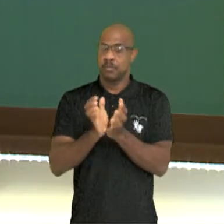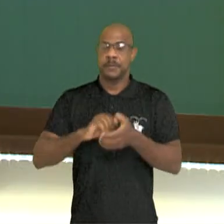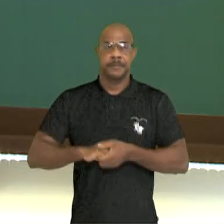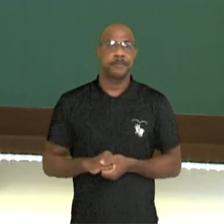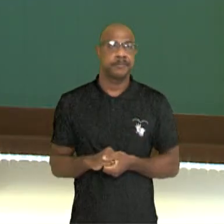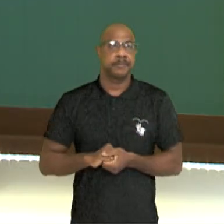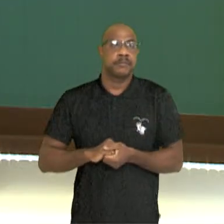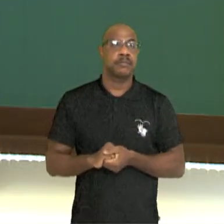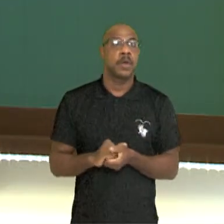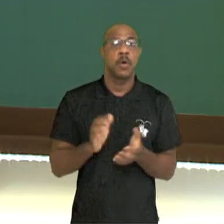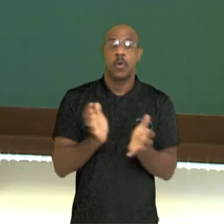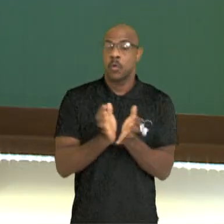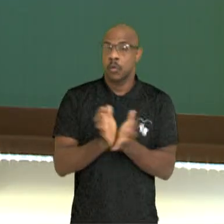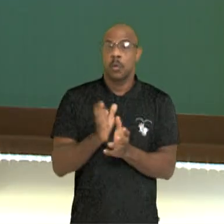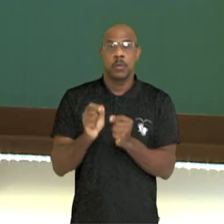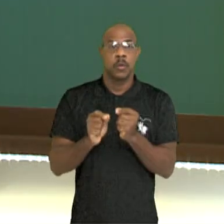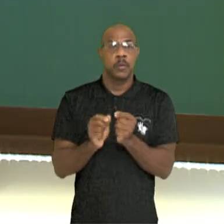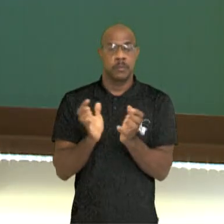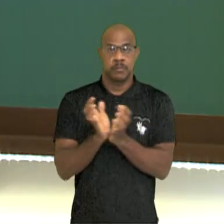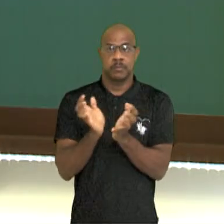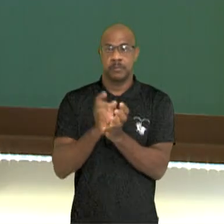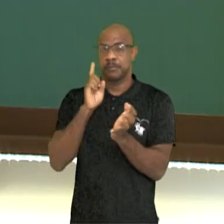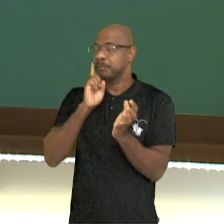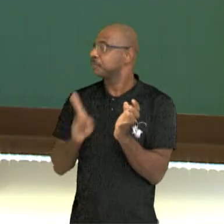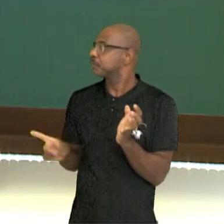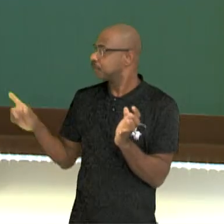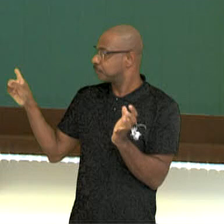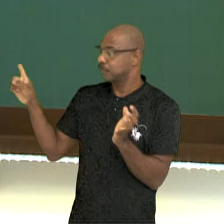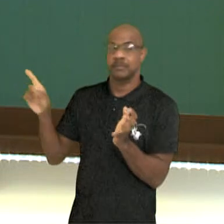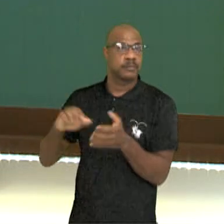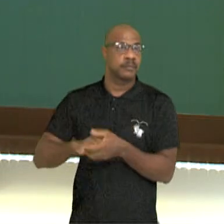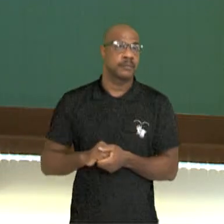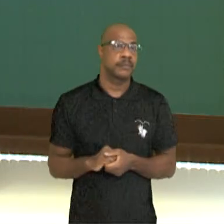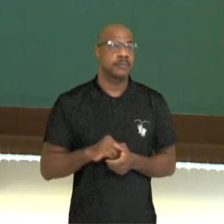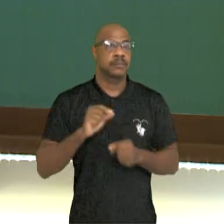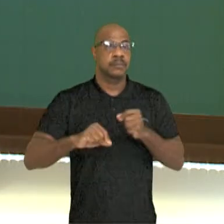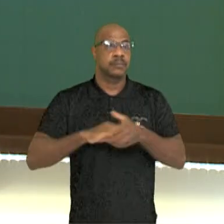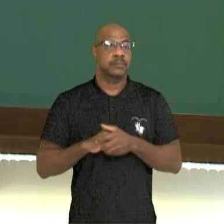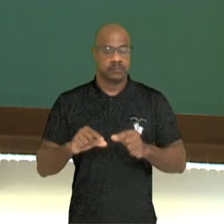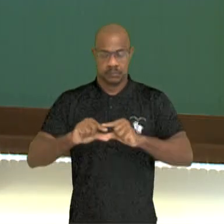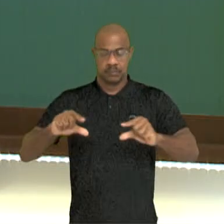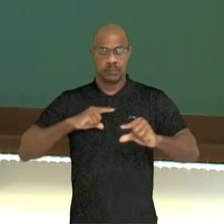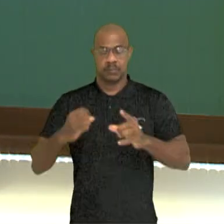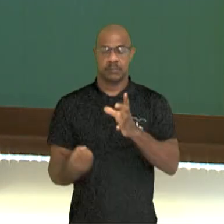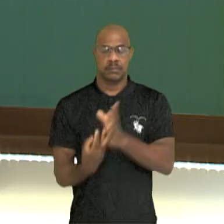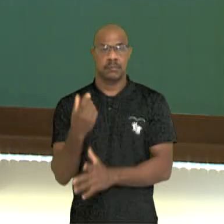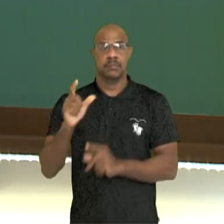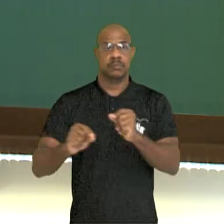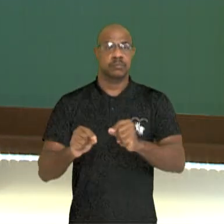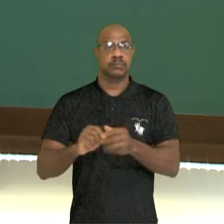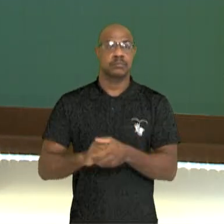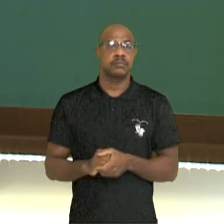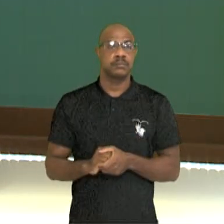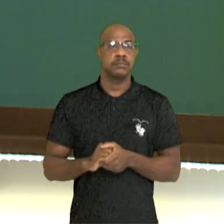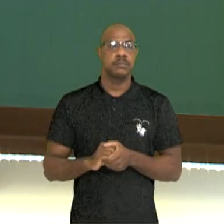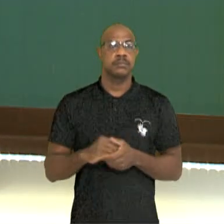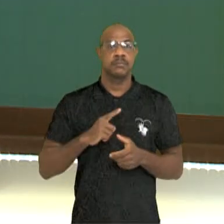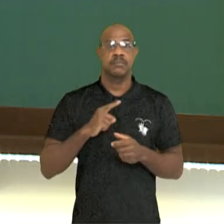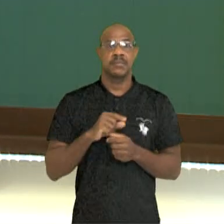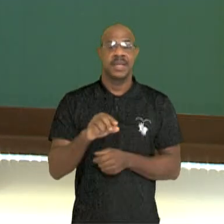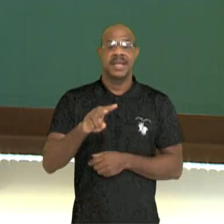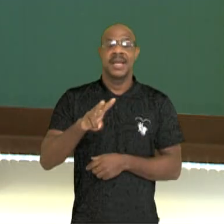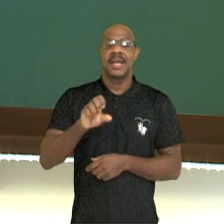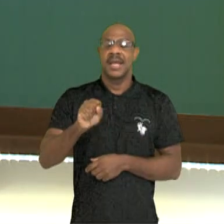plantas, então, utilizando daquele cladograma, nós vimos então aqui que ocorre o surgimento dos vasos condutores de